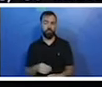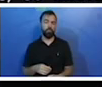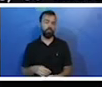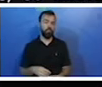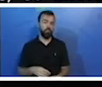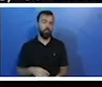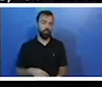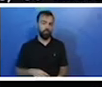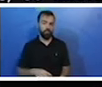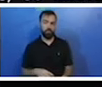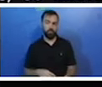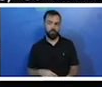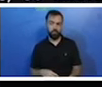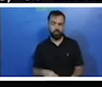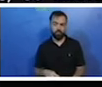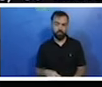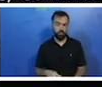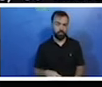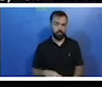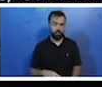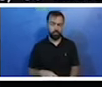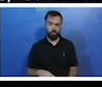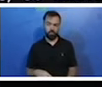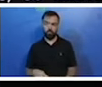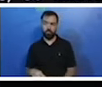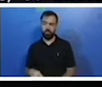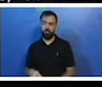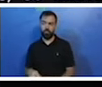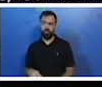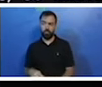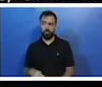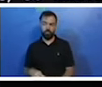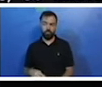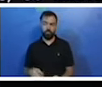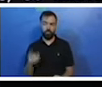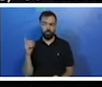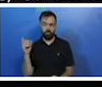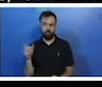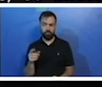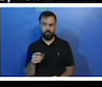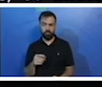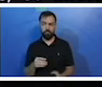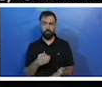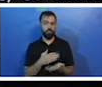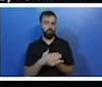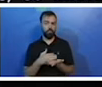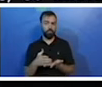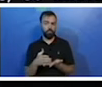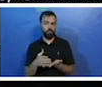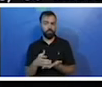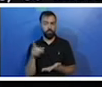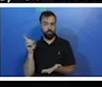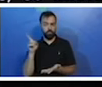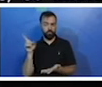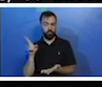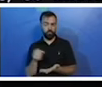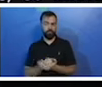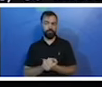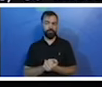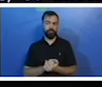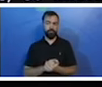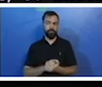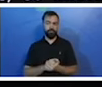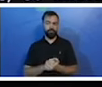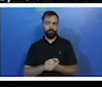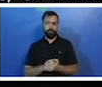estrada. Esta é uma modalidade que foi a primeira a ser disputada em bicicletas, né? Começou por aqui. O ciclismo de